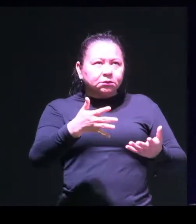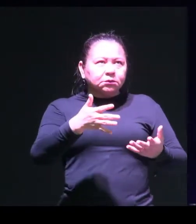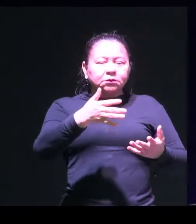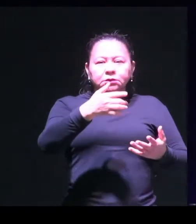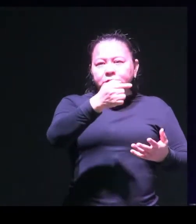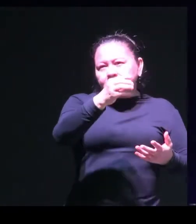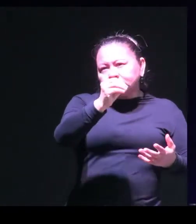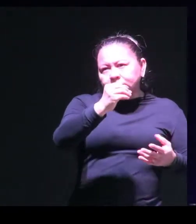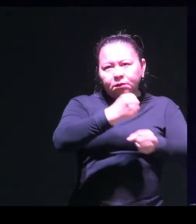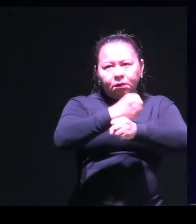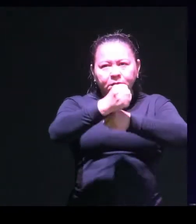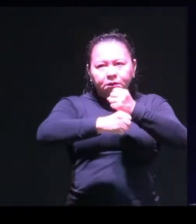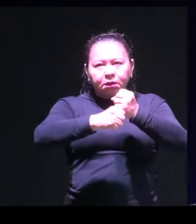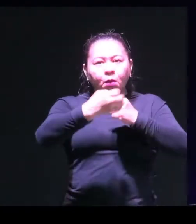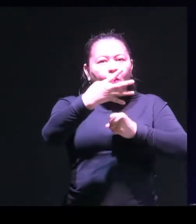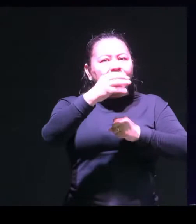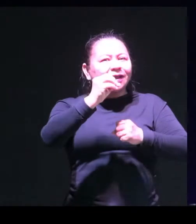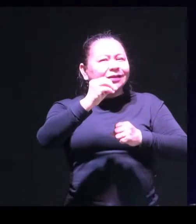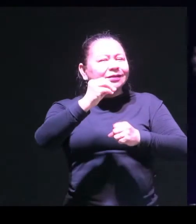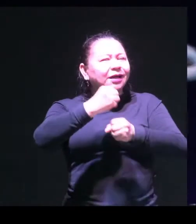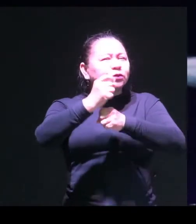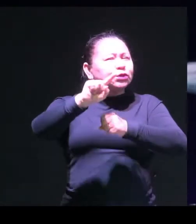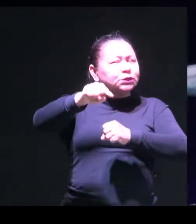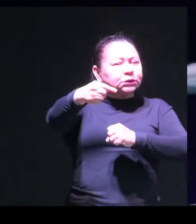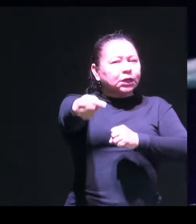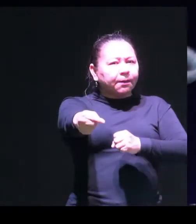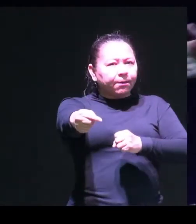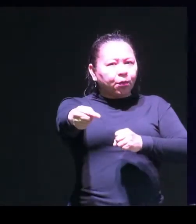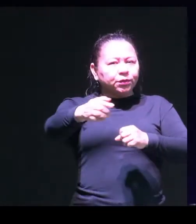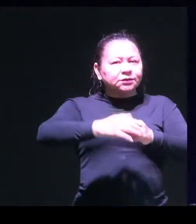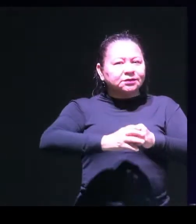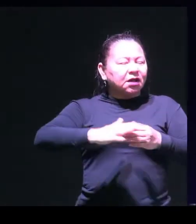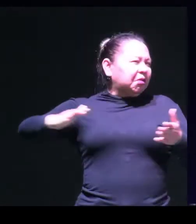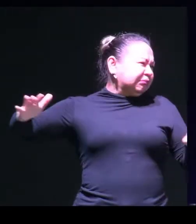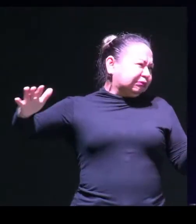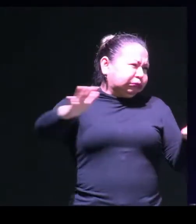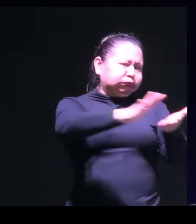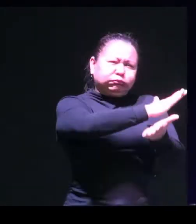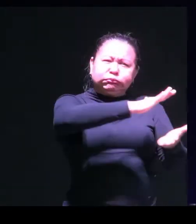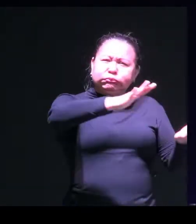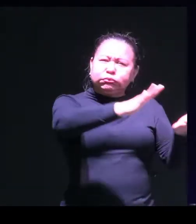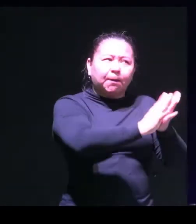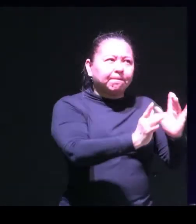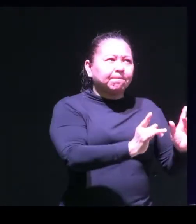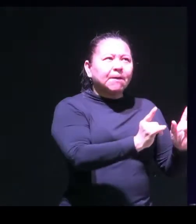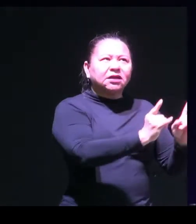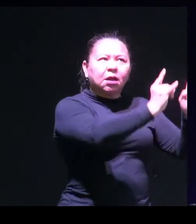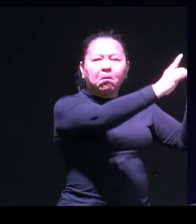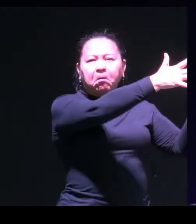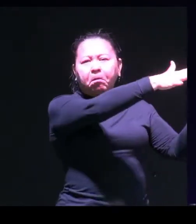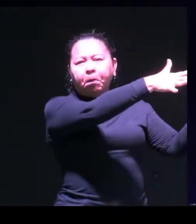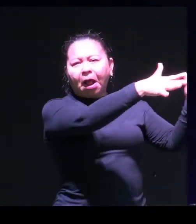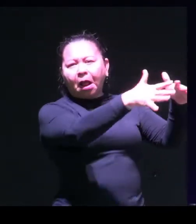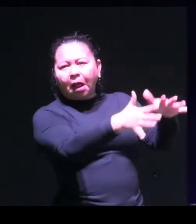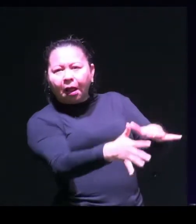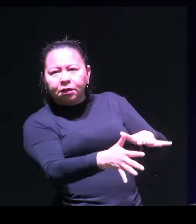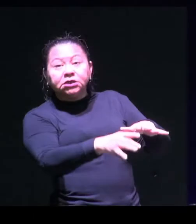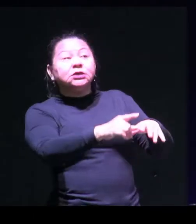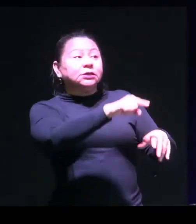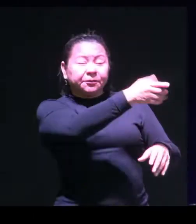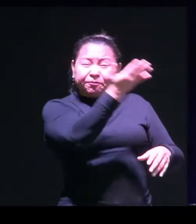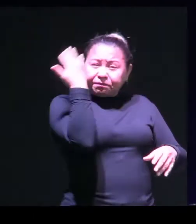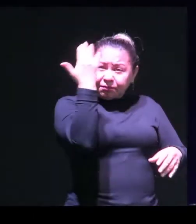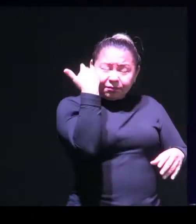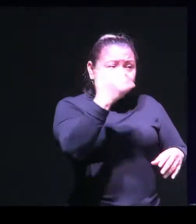ano 70, mais ou menos 40 anos depois, os romanos destruíram aquele templo totalmente. E como o templo tinha muito ouro